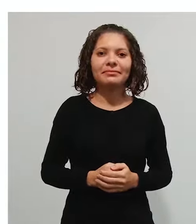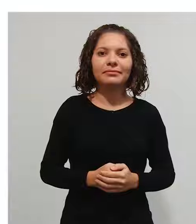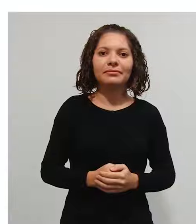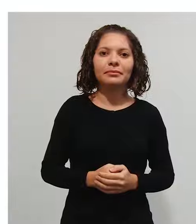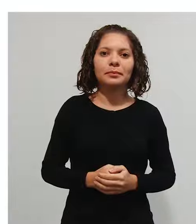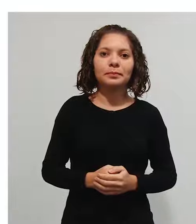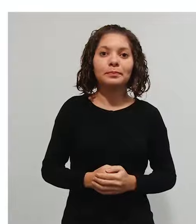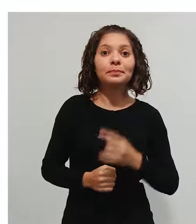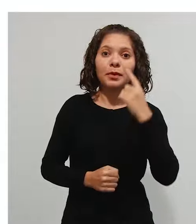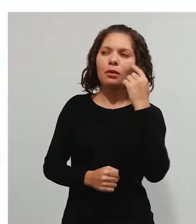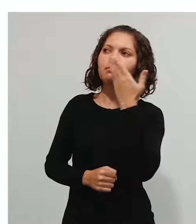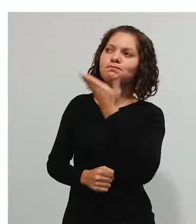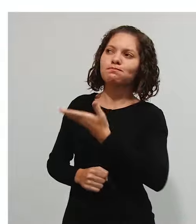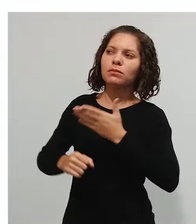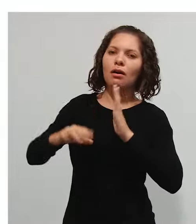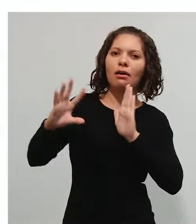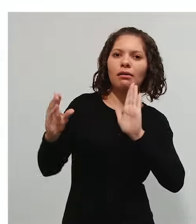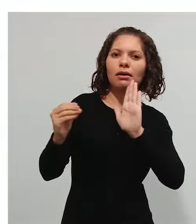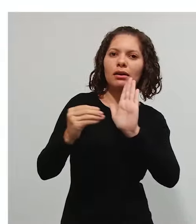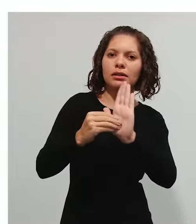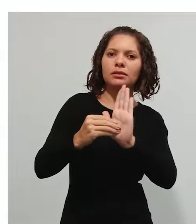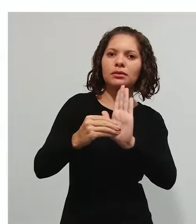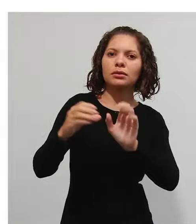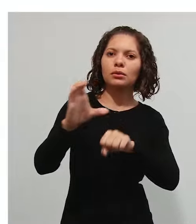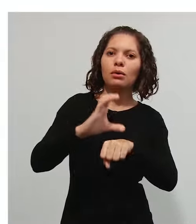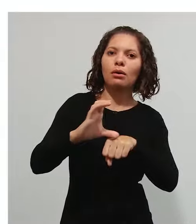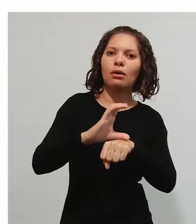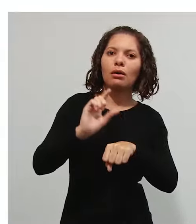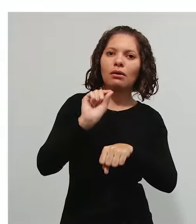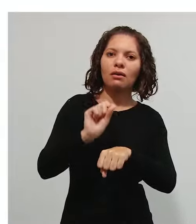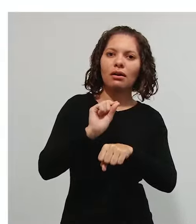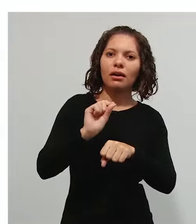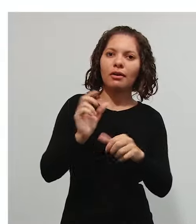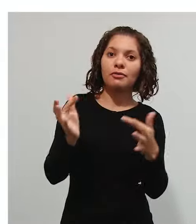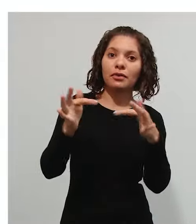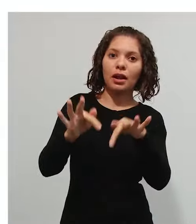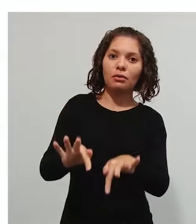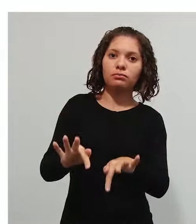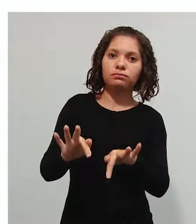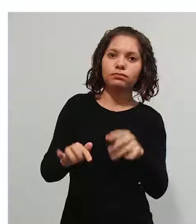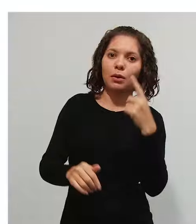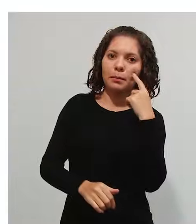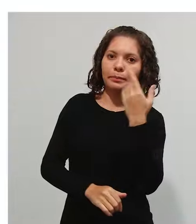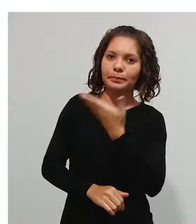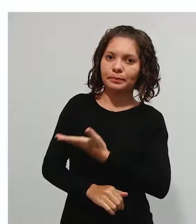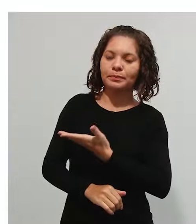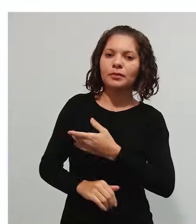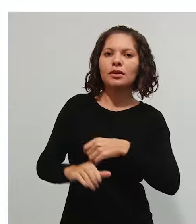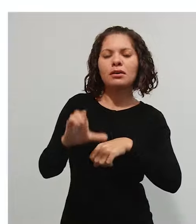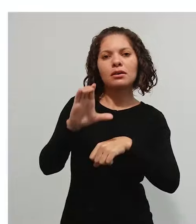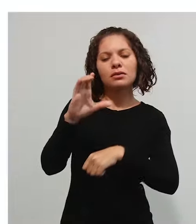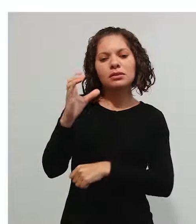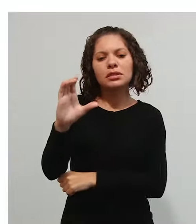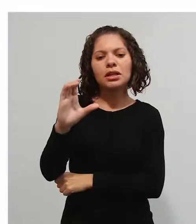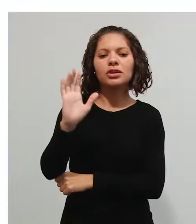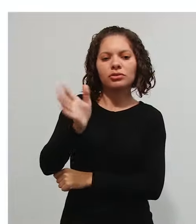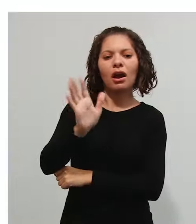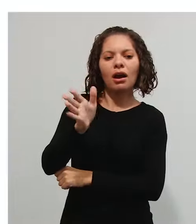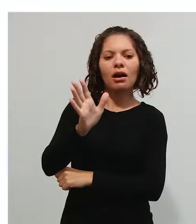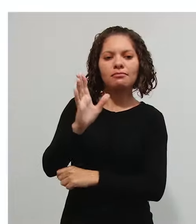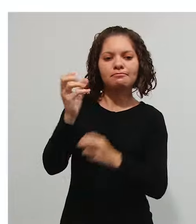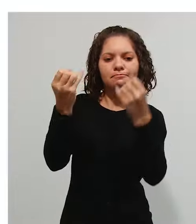aqui acrescentou eh essa parte final o C já tinha que falava da imunidade em relação a